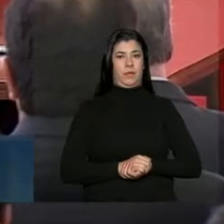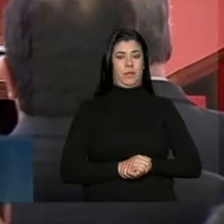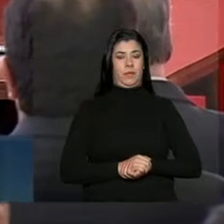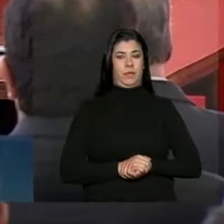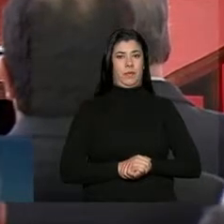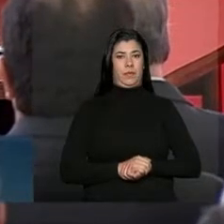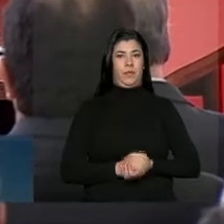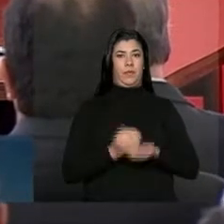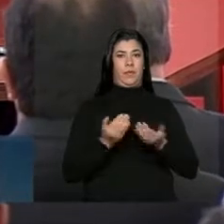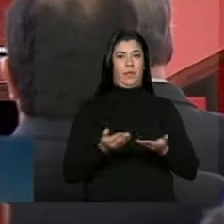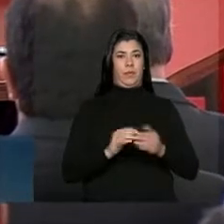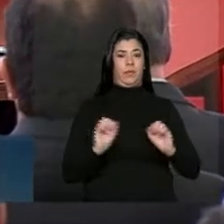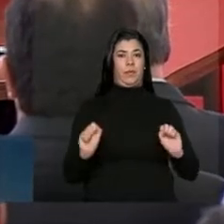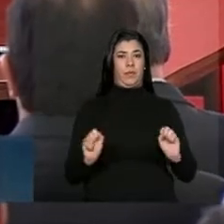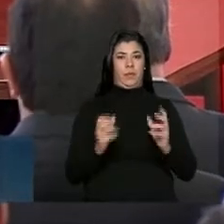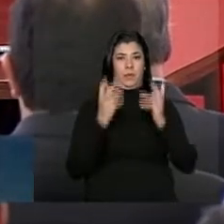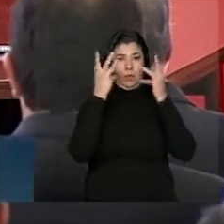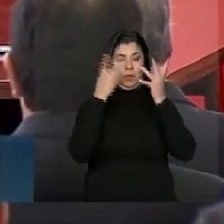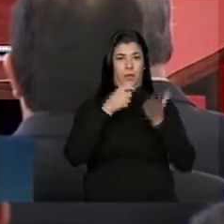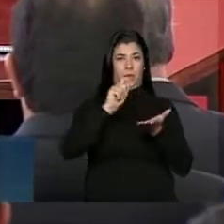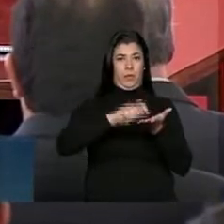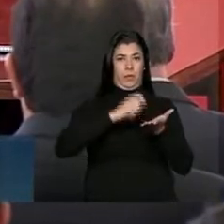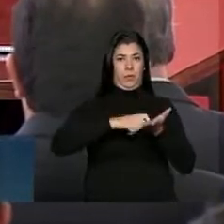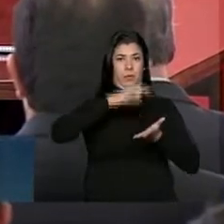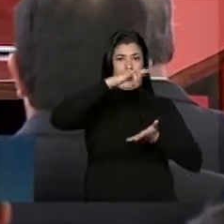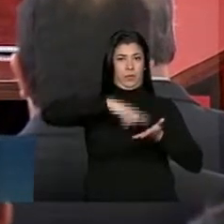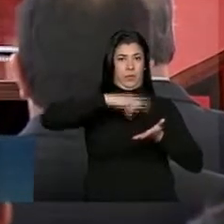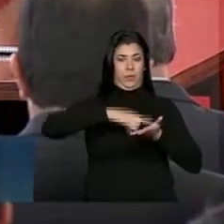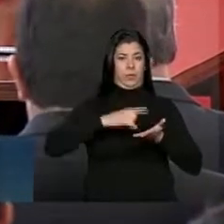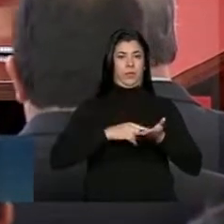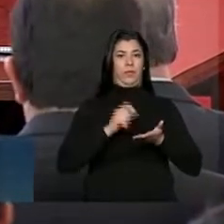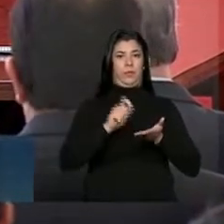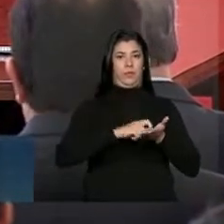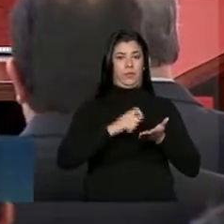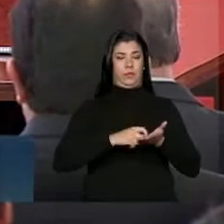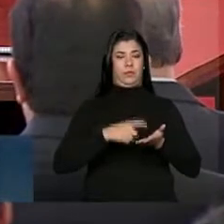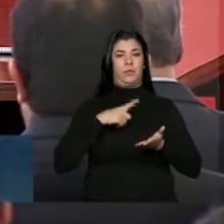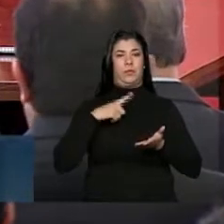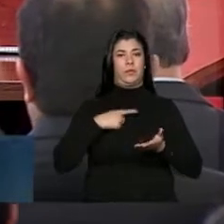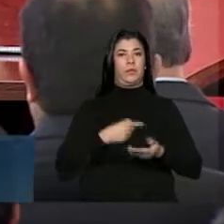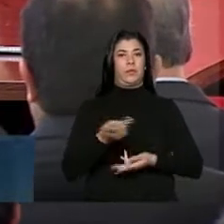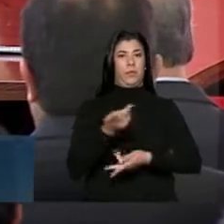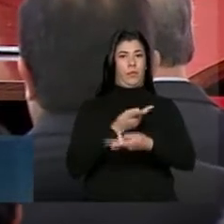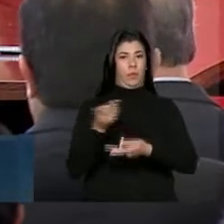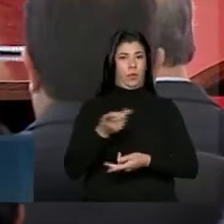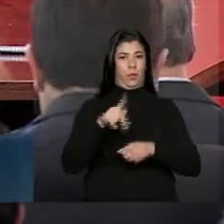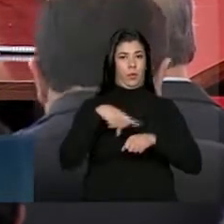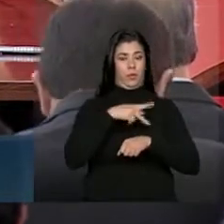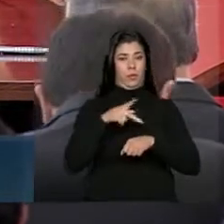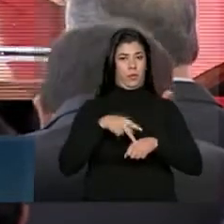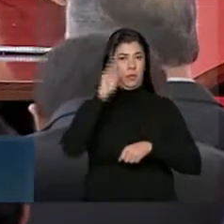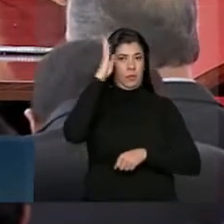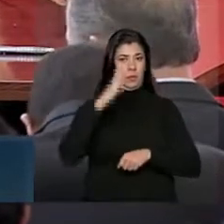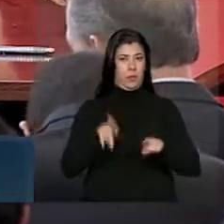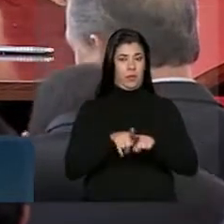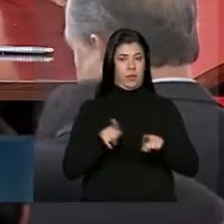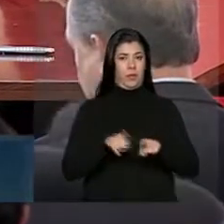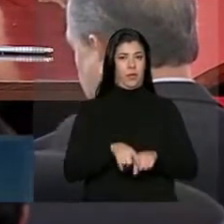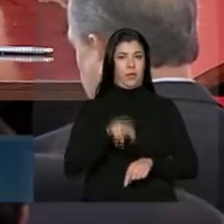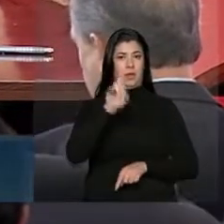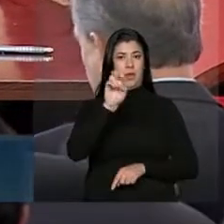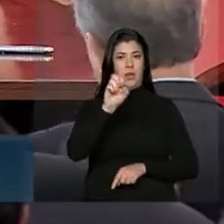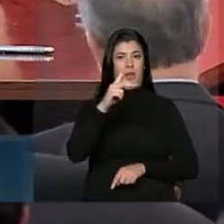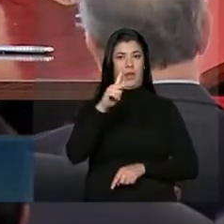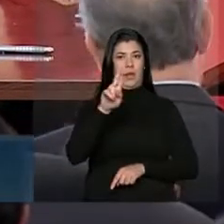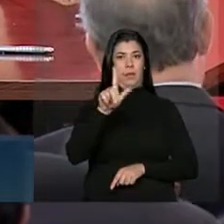Cerimônia de assinatura de atos entre a República Federativa do Brasil e a República Popular da China.